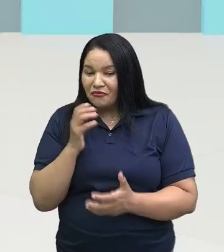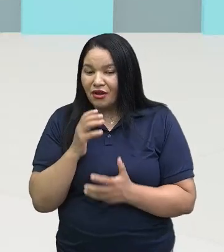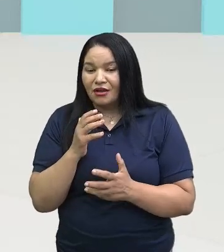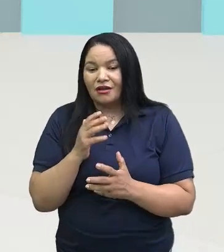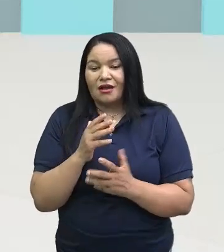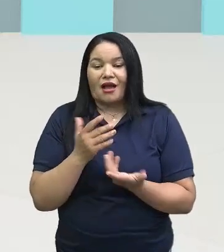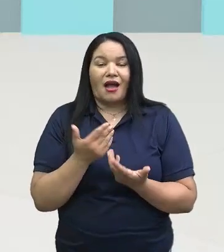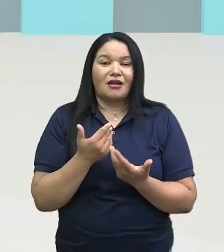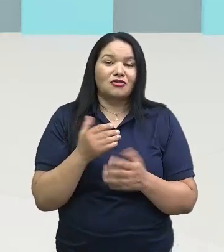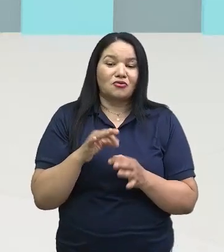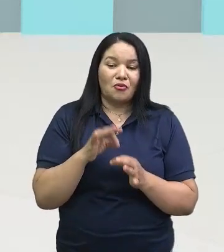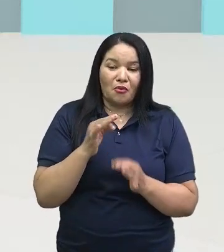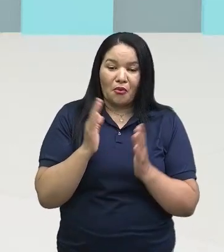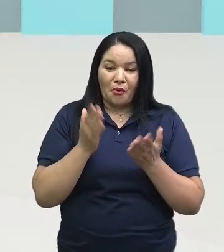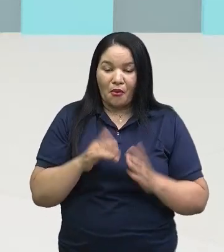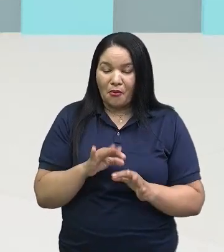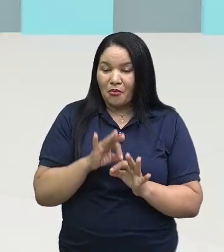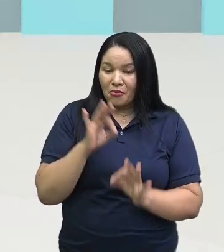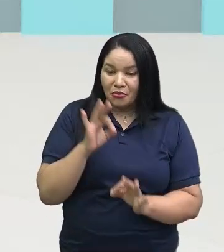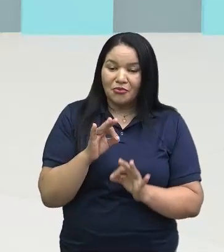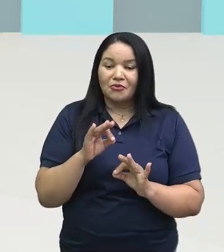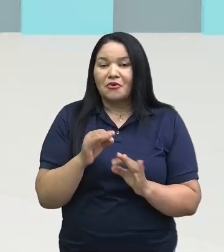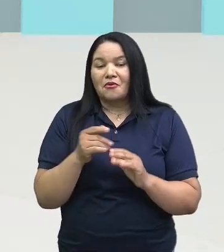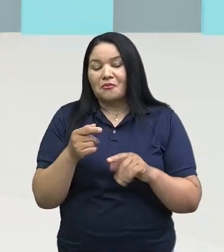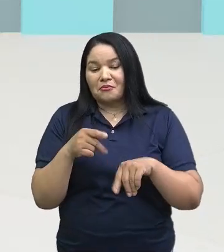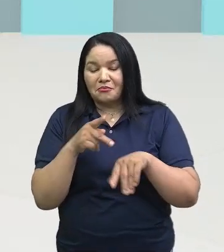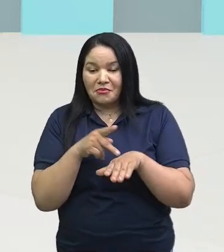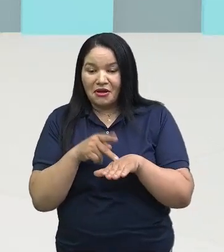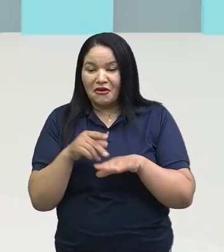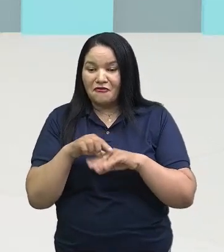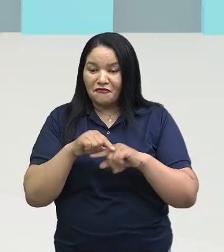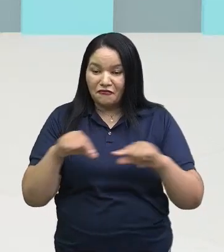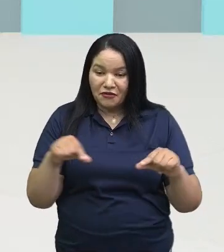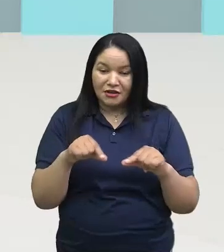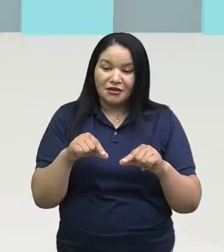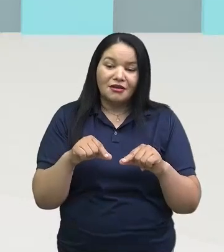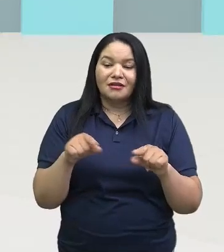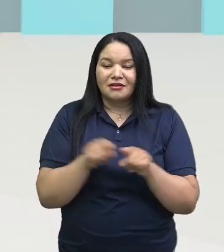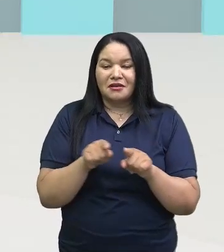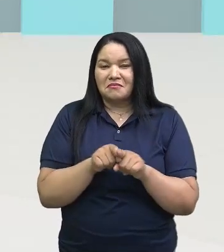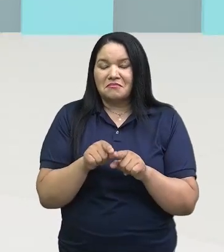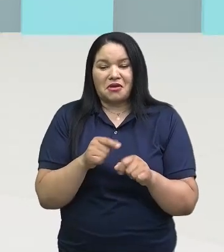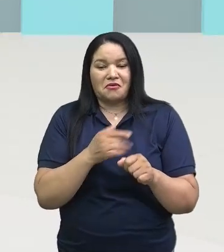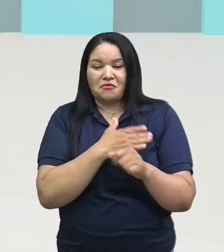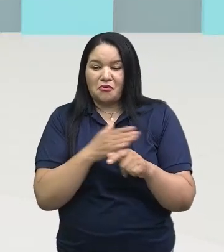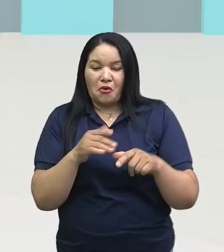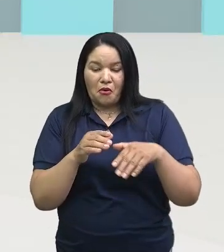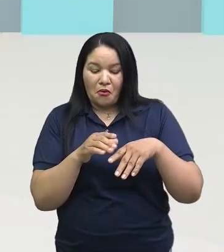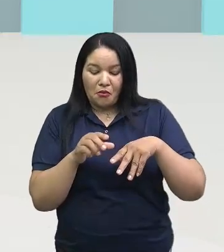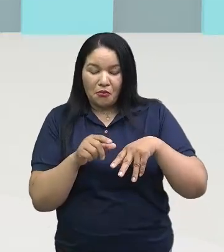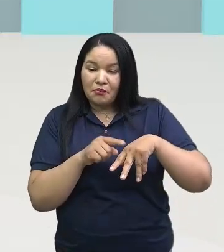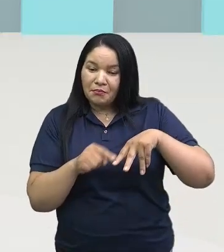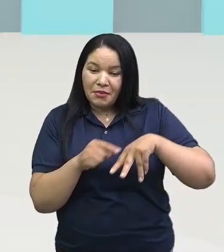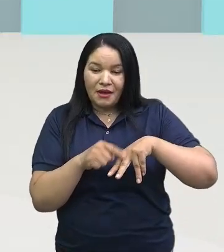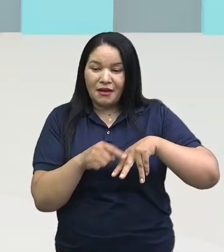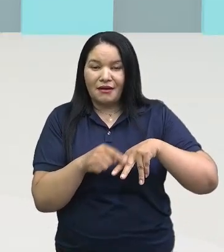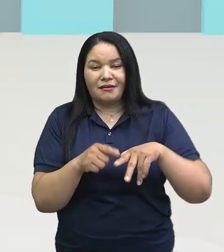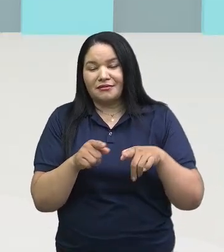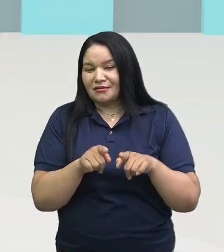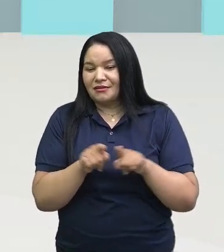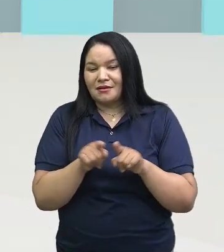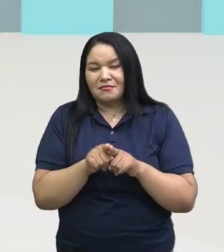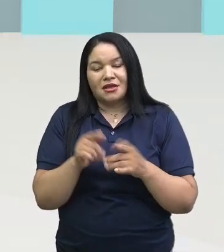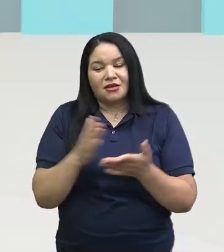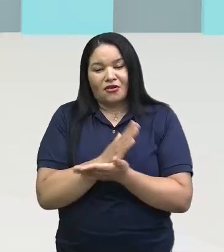muito largo, muito busto, pés finos demais, pernas musculosas demais, longas demais. Depois de dançar no